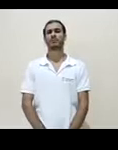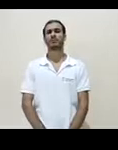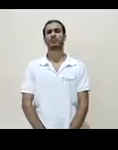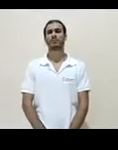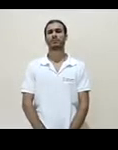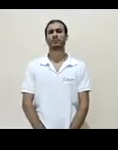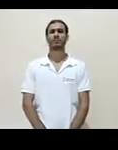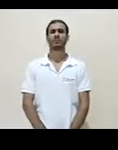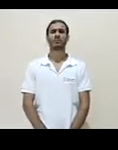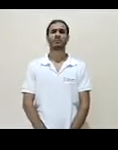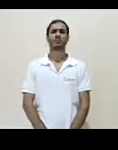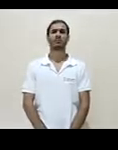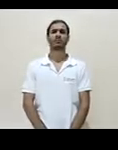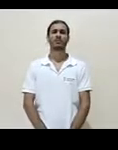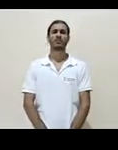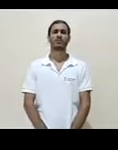Vocês conseguem ver aí?